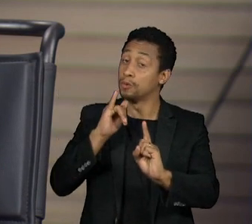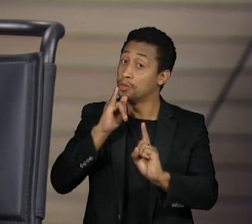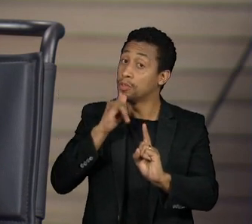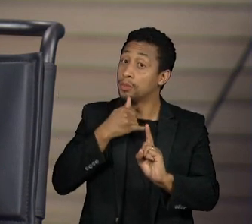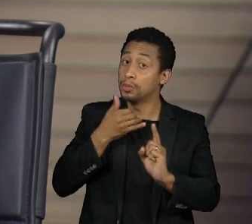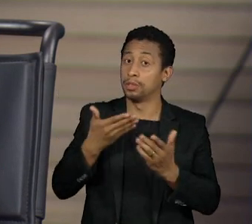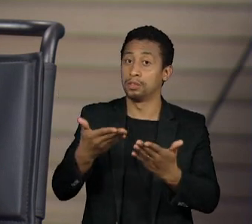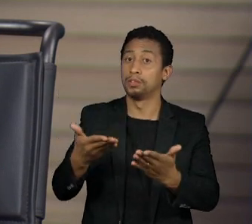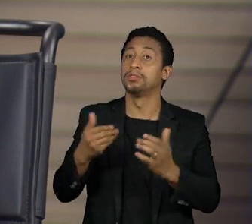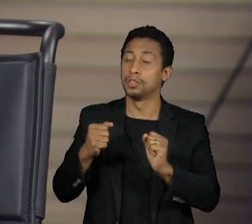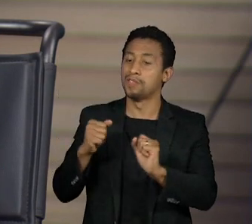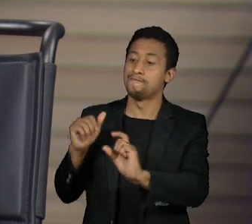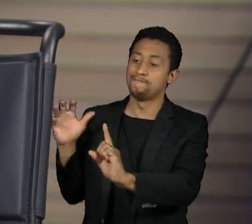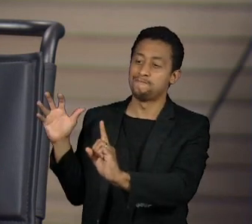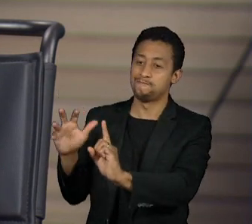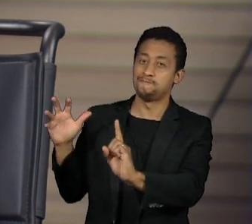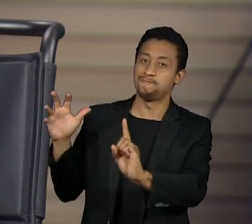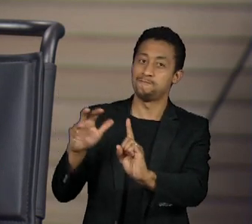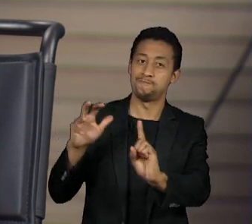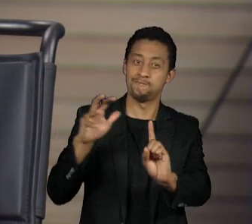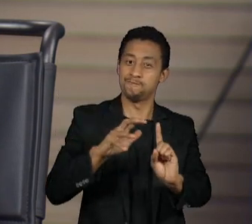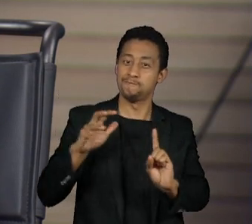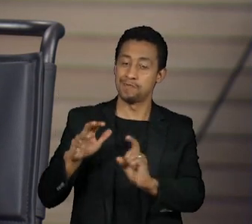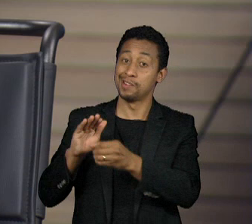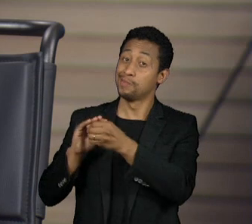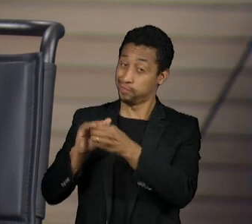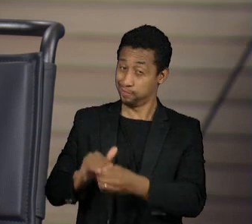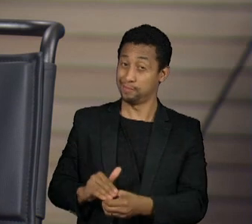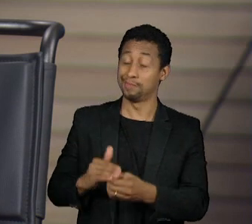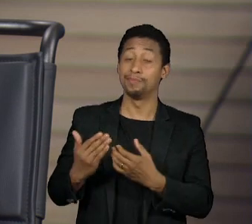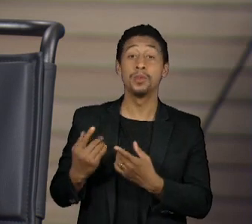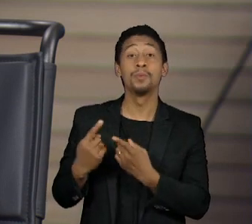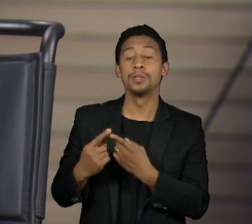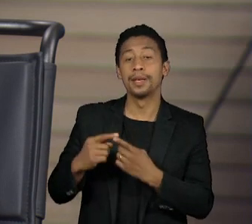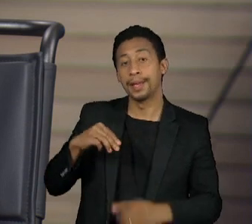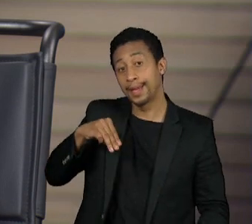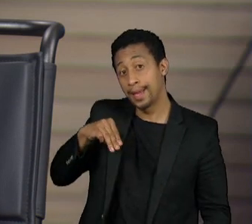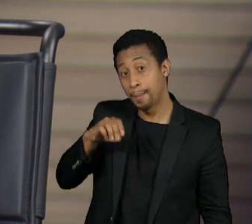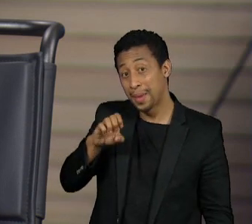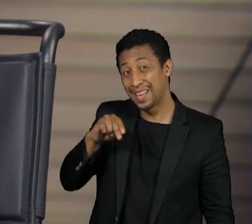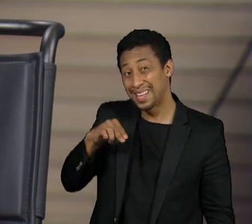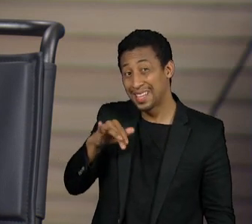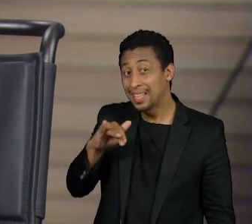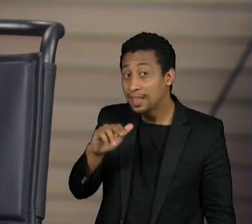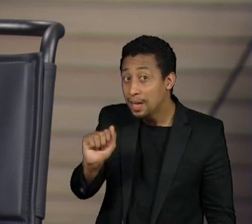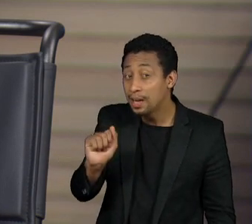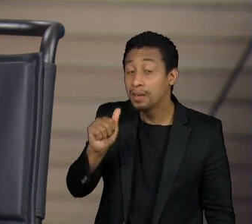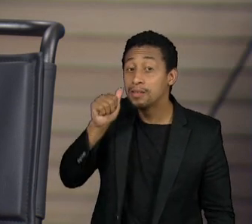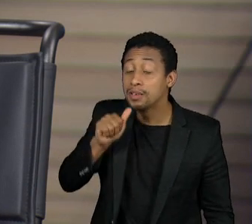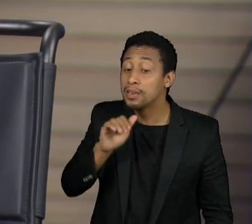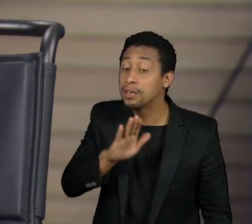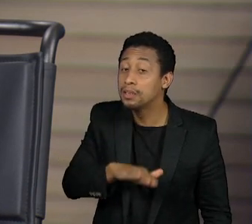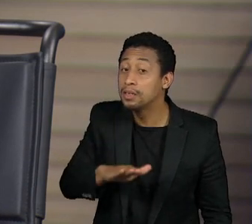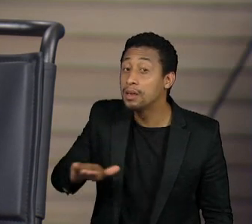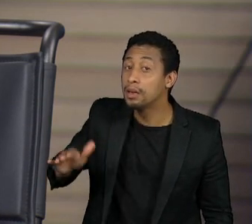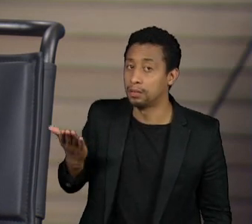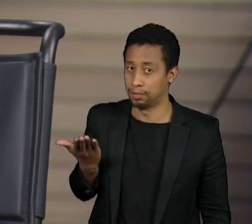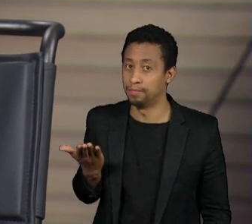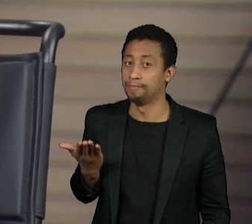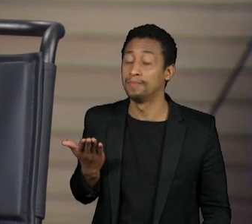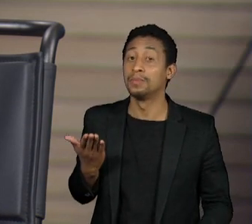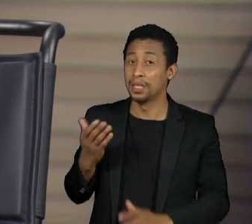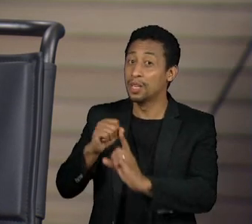em mais vulnerabilidade. Por quê? Porque menina é criança e a gente é uma sociedade adultocêntrica. A gente é uma sociedade que tem